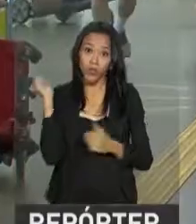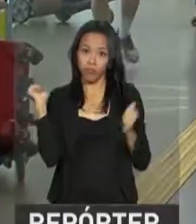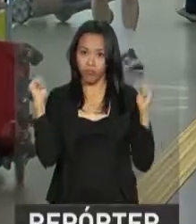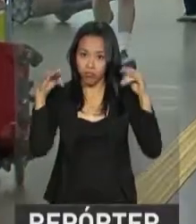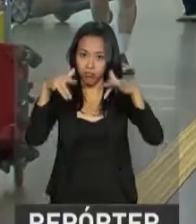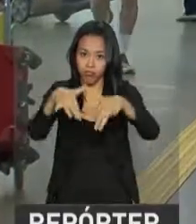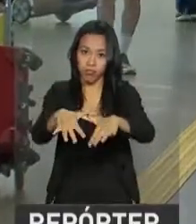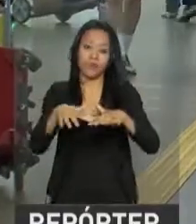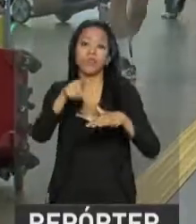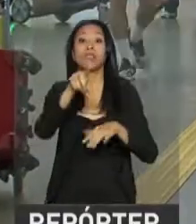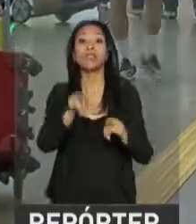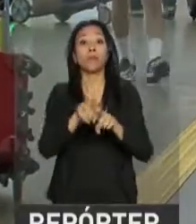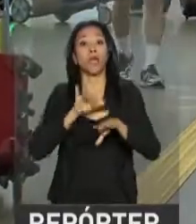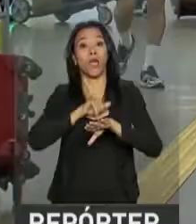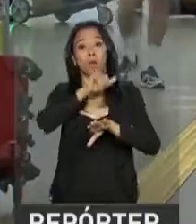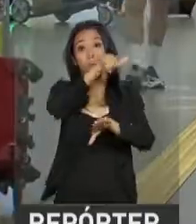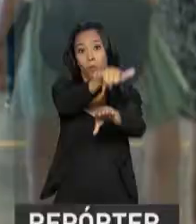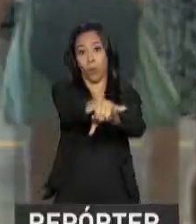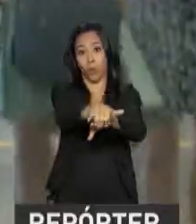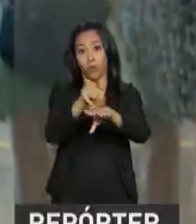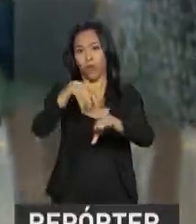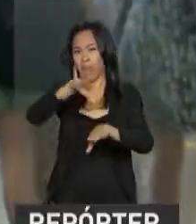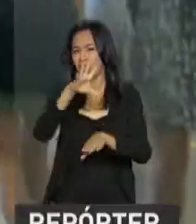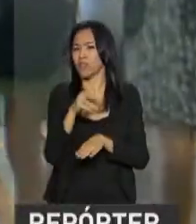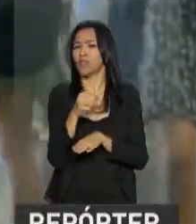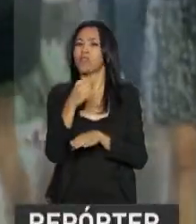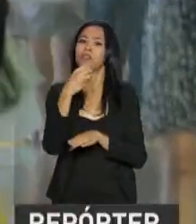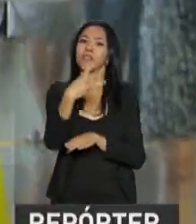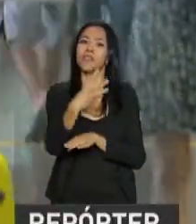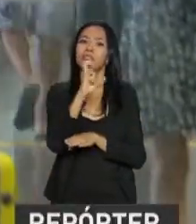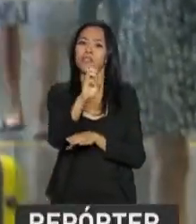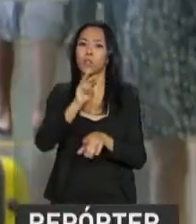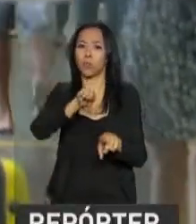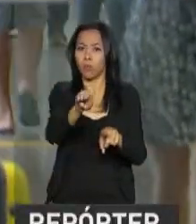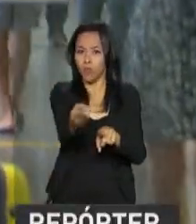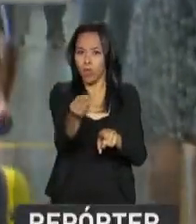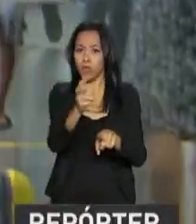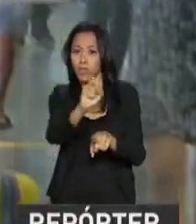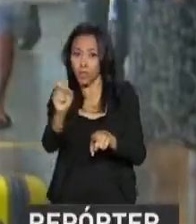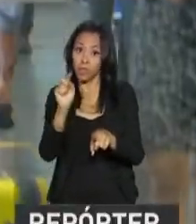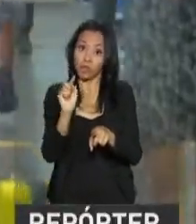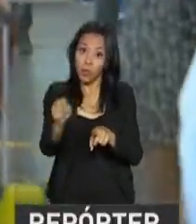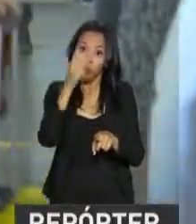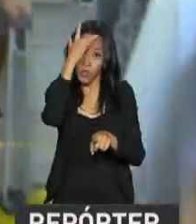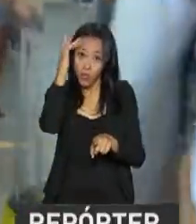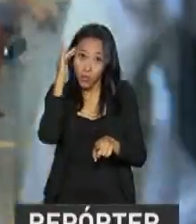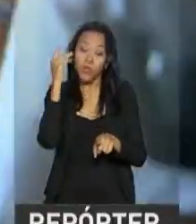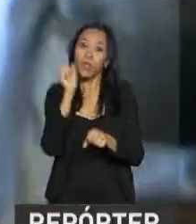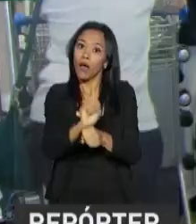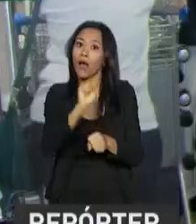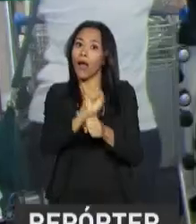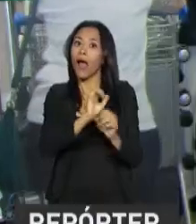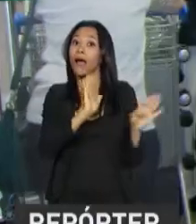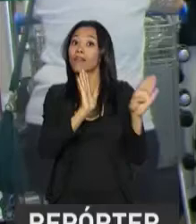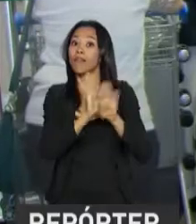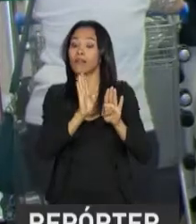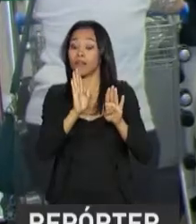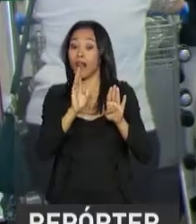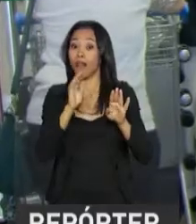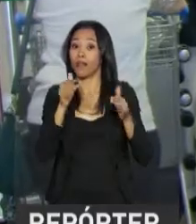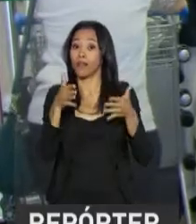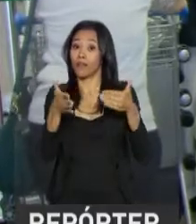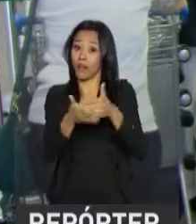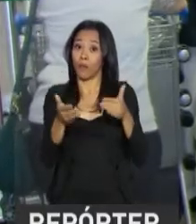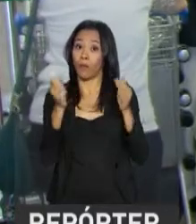nos aeroportos mais de 35 milhões e meio de passageiros são esperados até o carnaval que marca o fim da